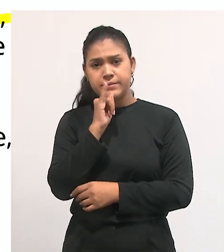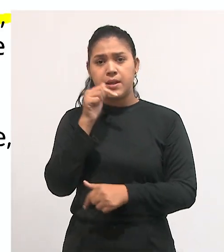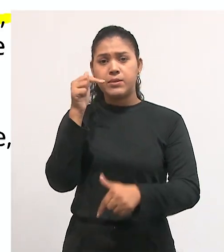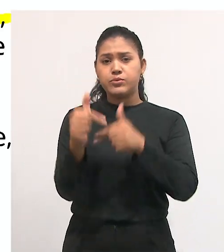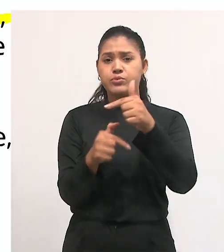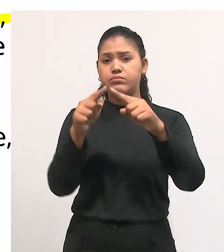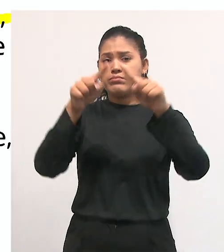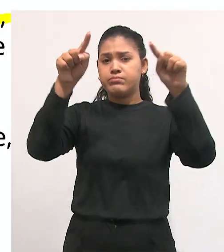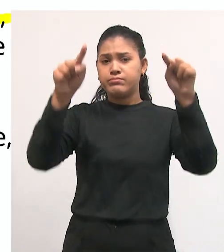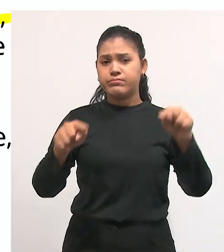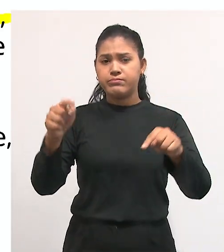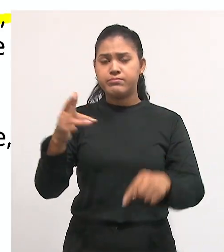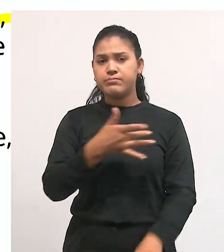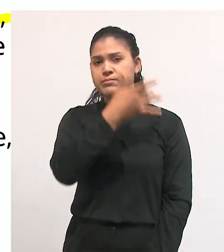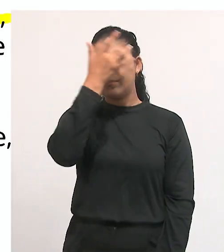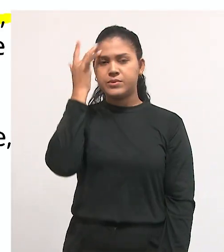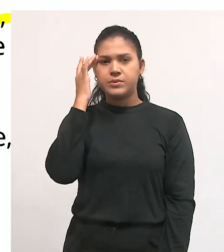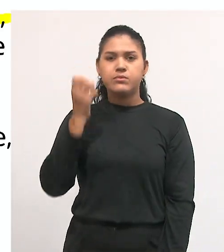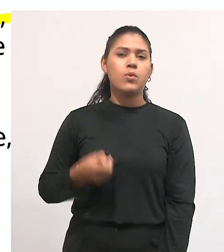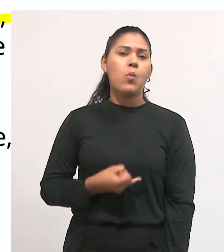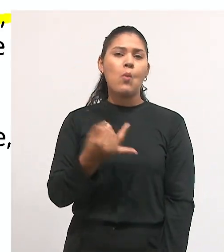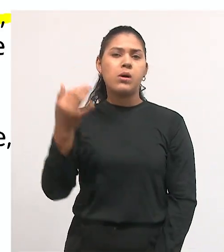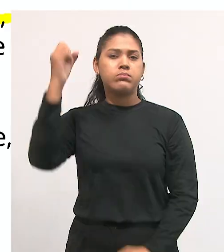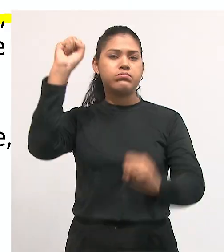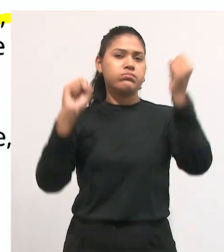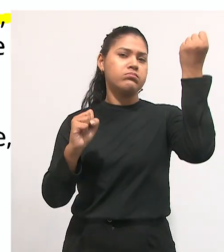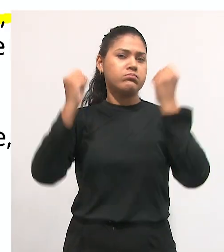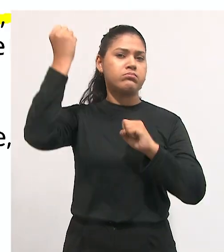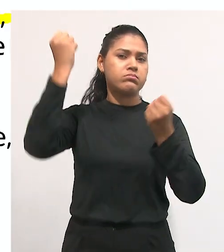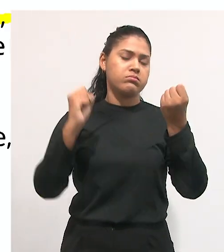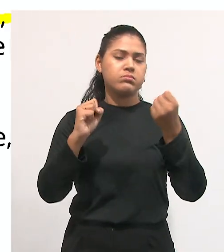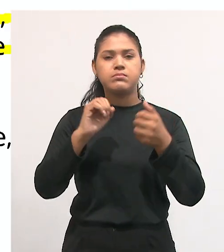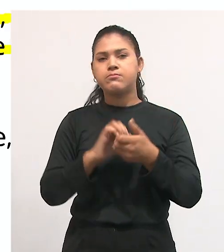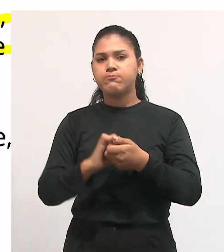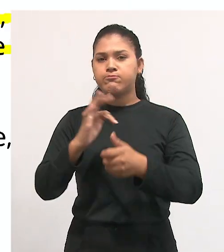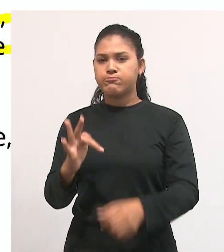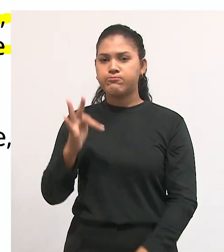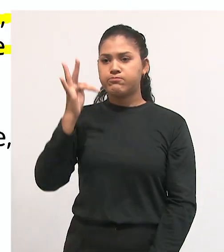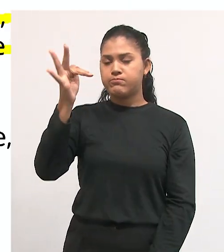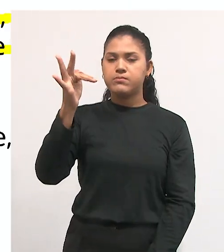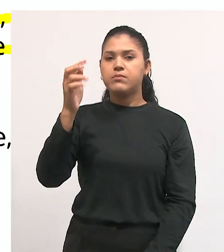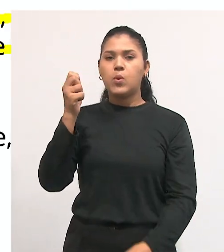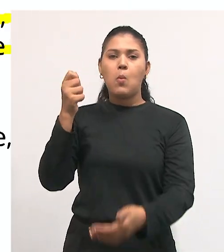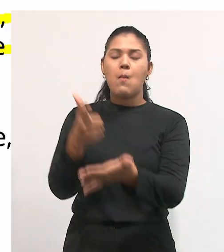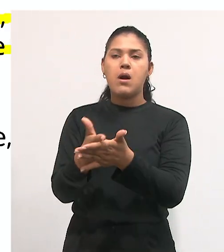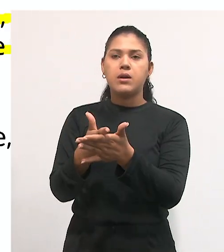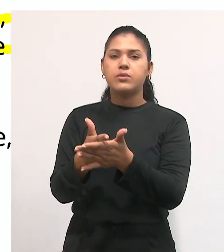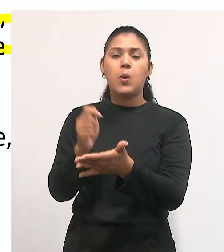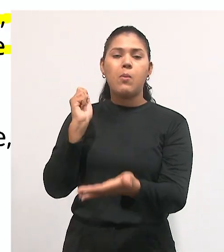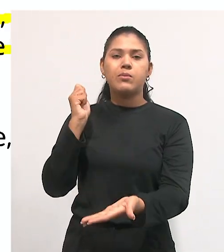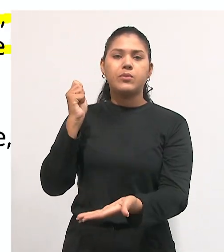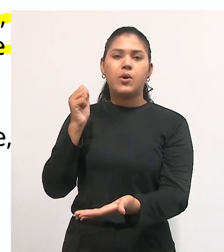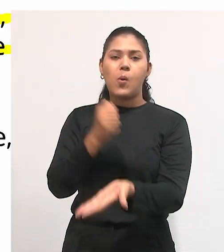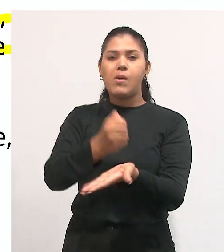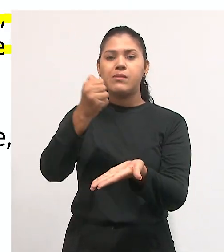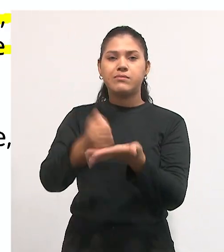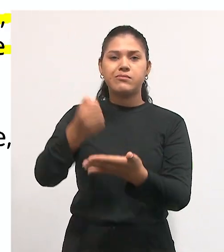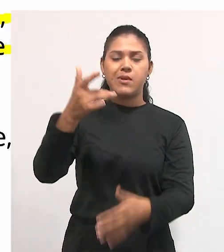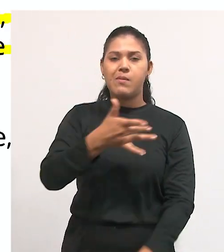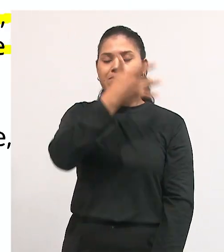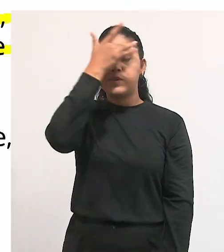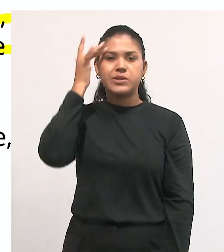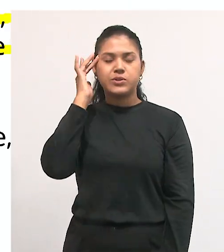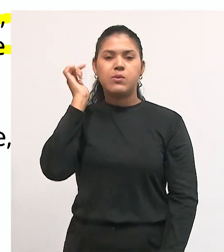ser utilizada, quantos equipamentos, uma eventual contratação de um serviço temporário que você vai precisar, entre outros,